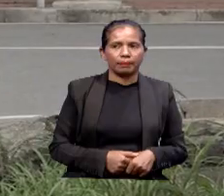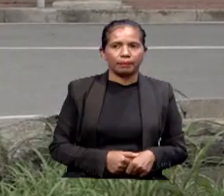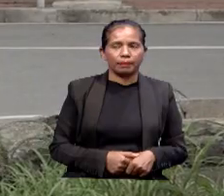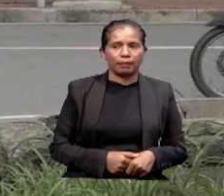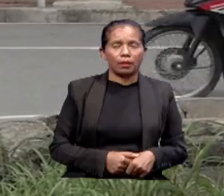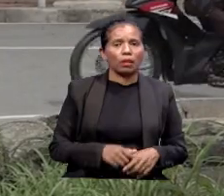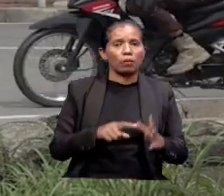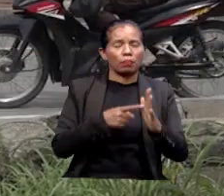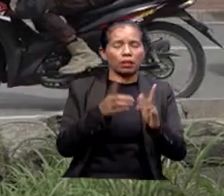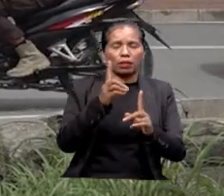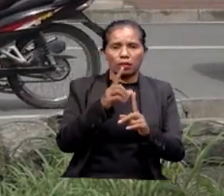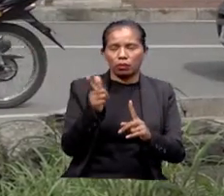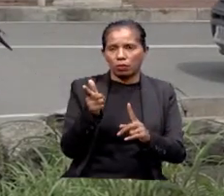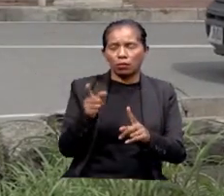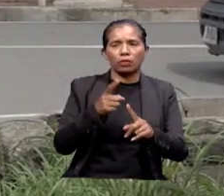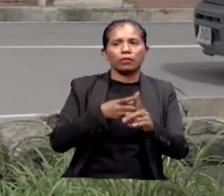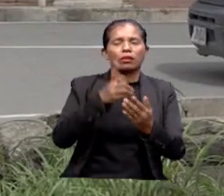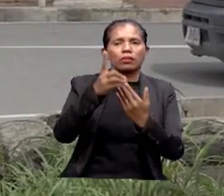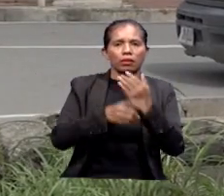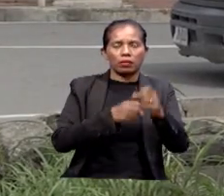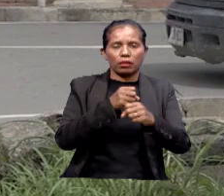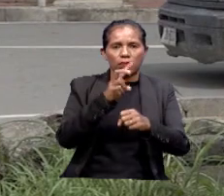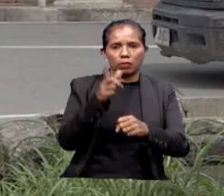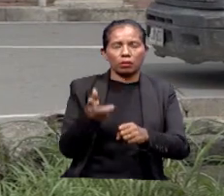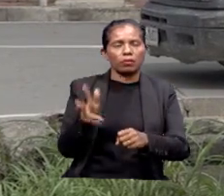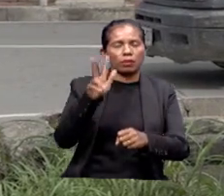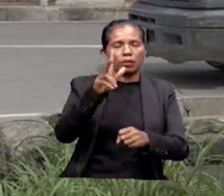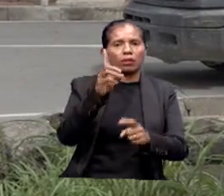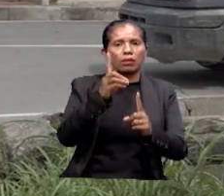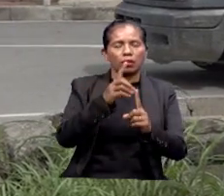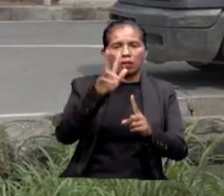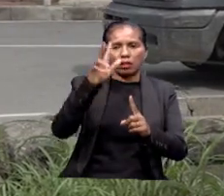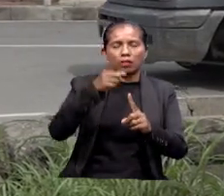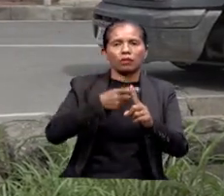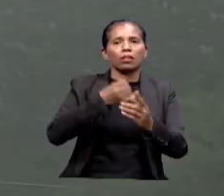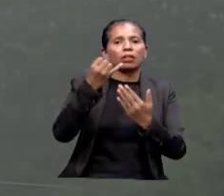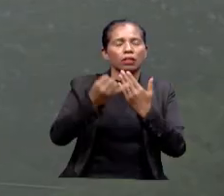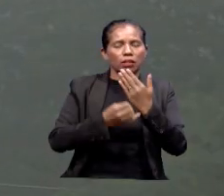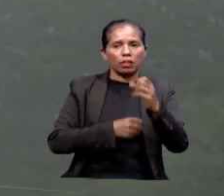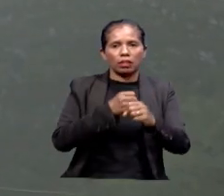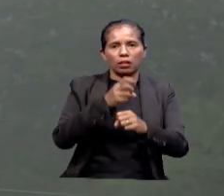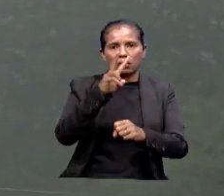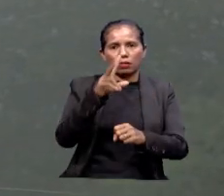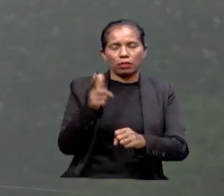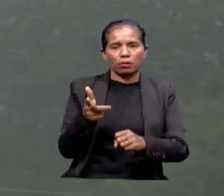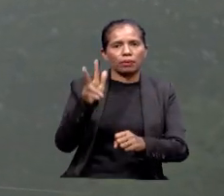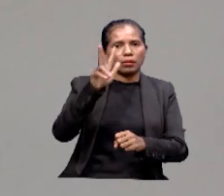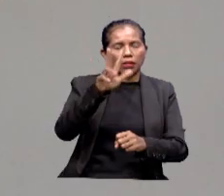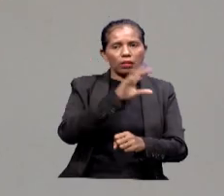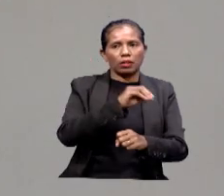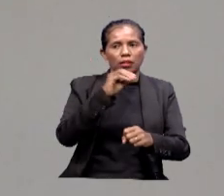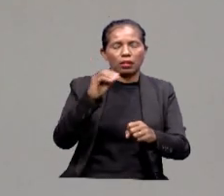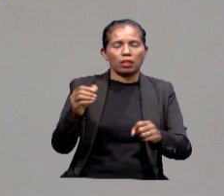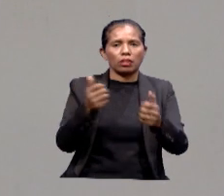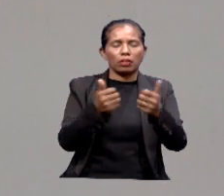Hahusi loron rua nulu fulan dezembro tina reng rua nulu rasing rua, to loron tolu fulan zaneiro tina reng rua nulu rasing tolu, autoridade